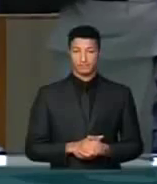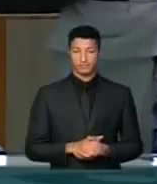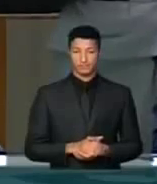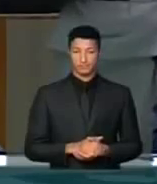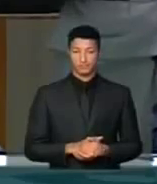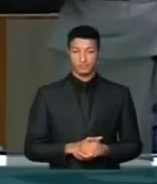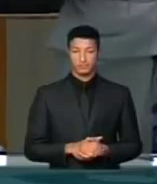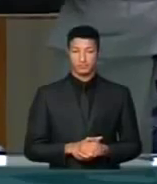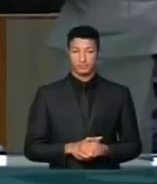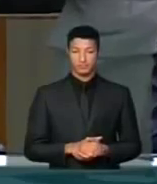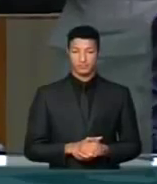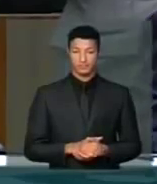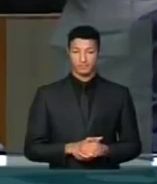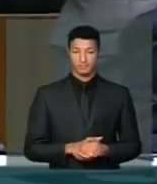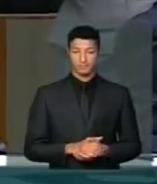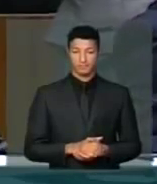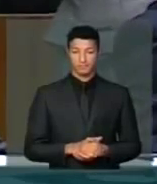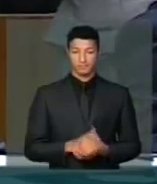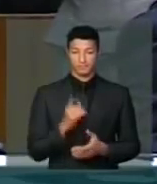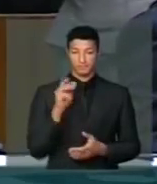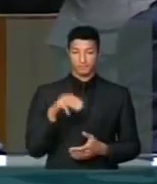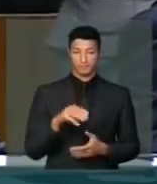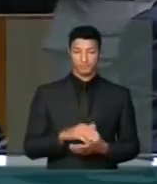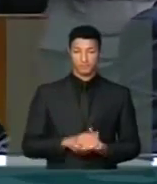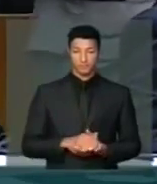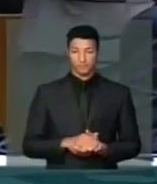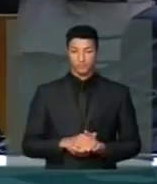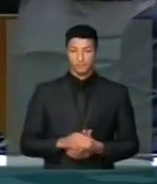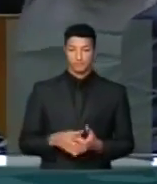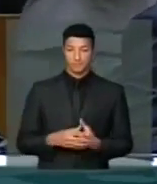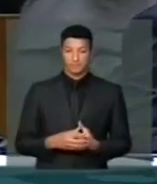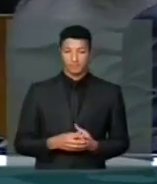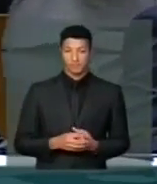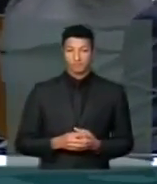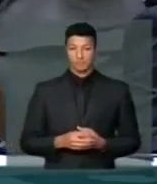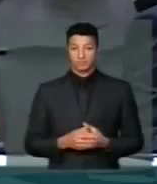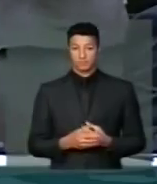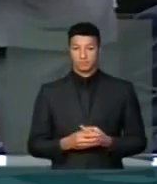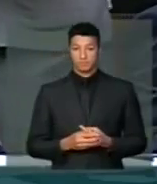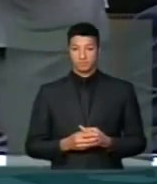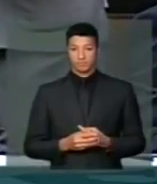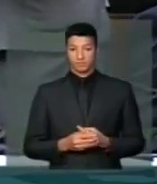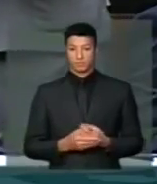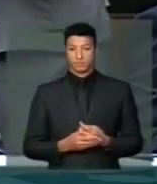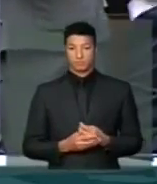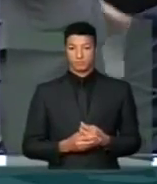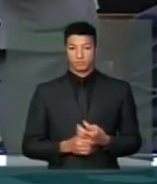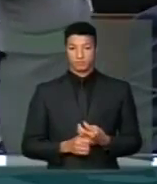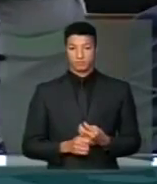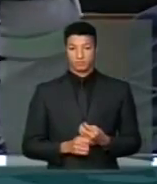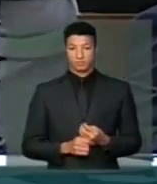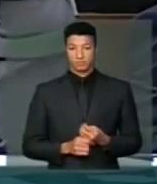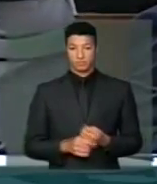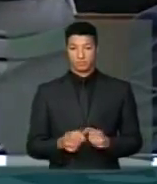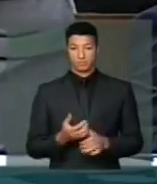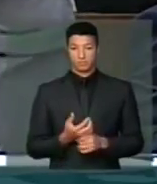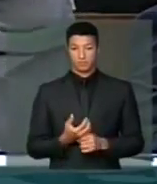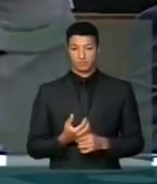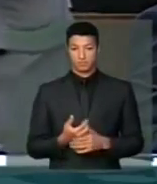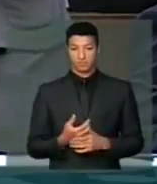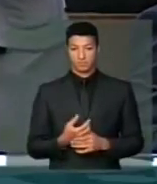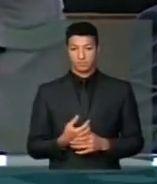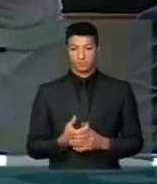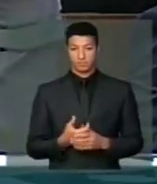o presente um minuto um minuto para sérgio moraes de moraes 11 minutos chico d'angelo minutinhos só